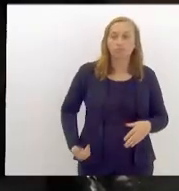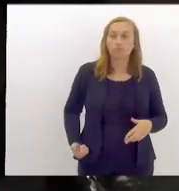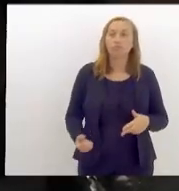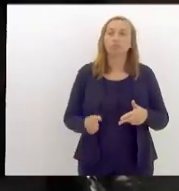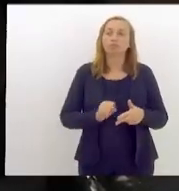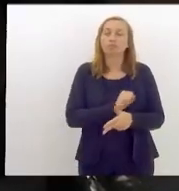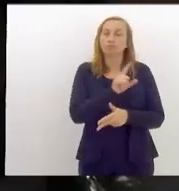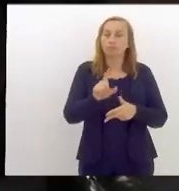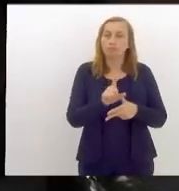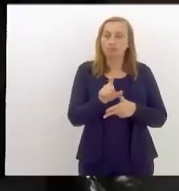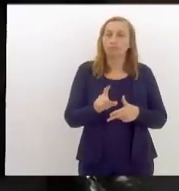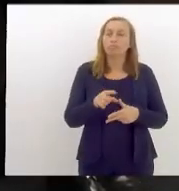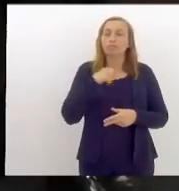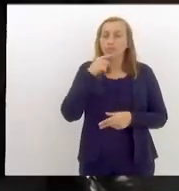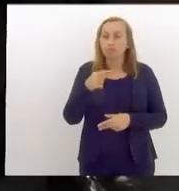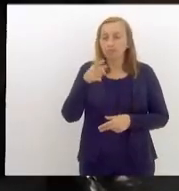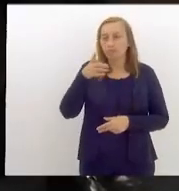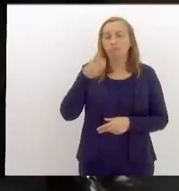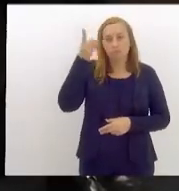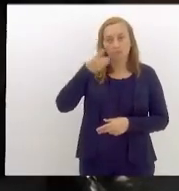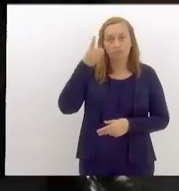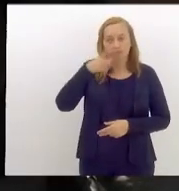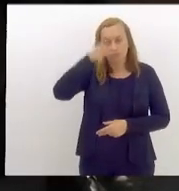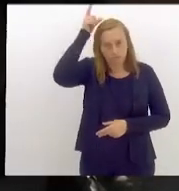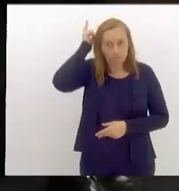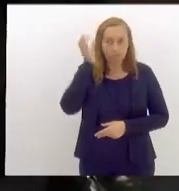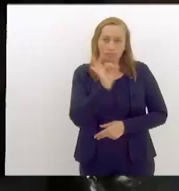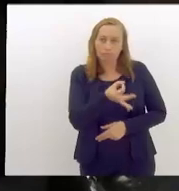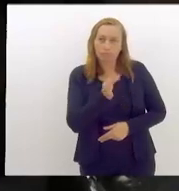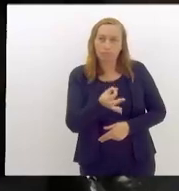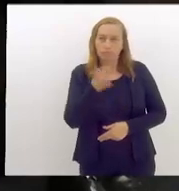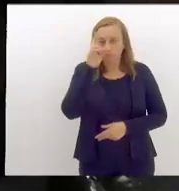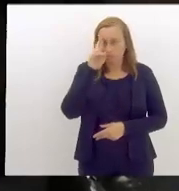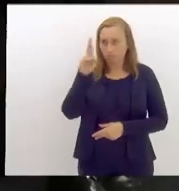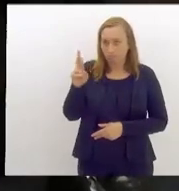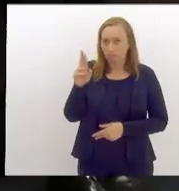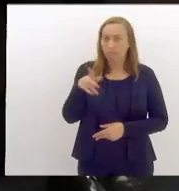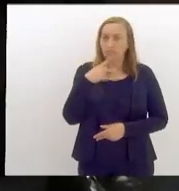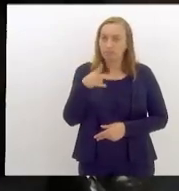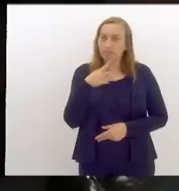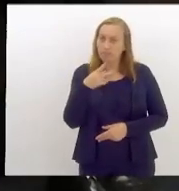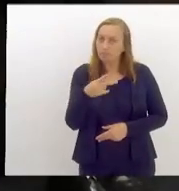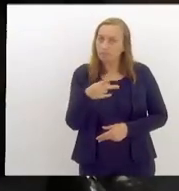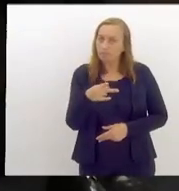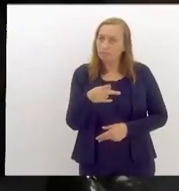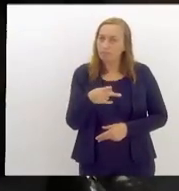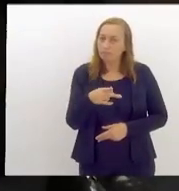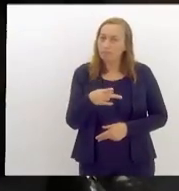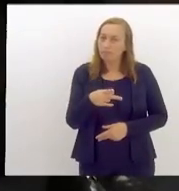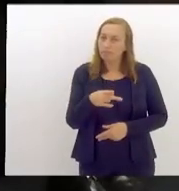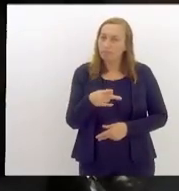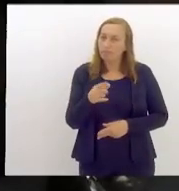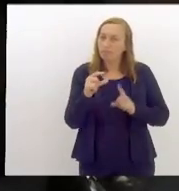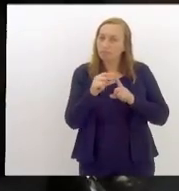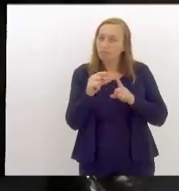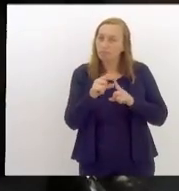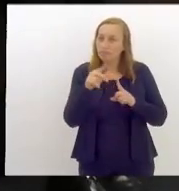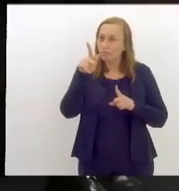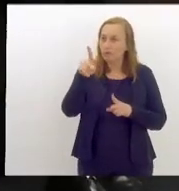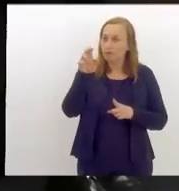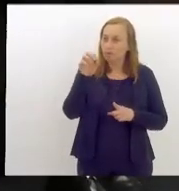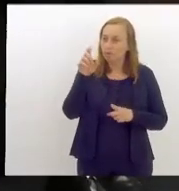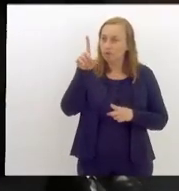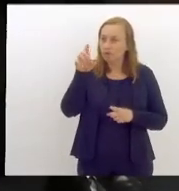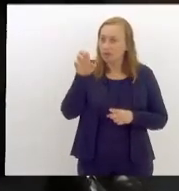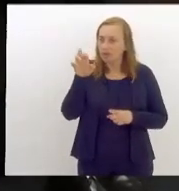a minha única dúvida Luiz Paulo de fato é se vossa excelência tá se a palavra poderá